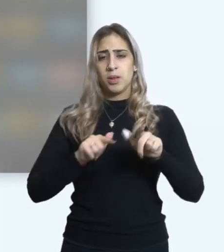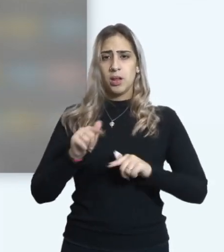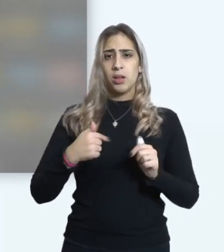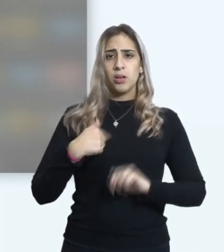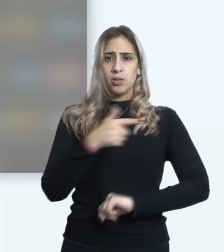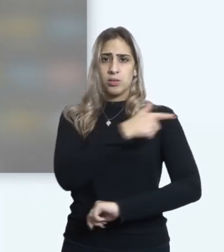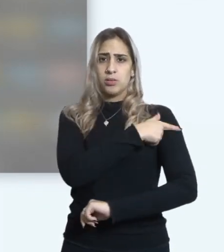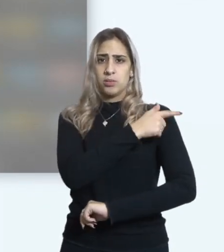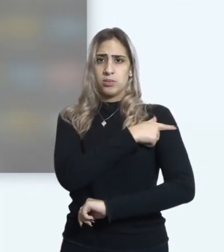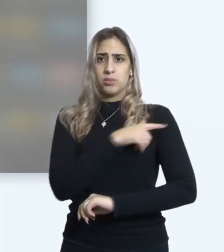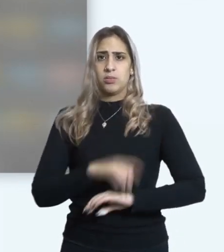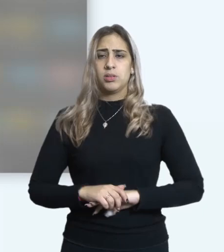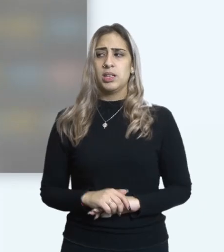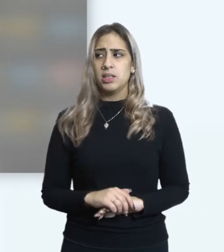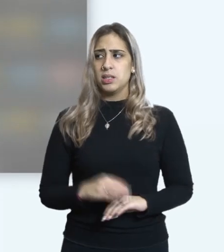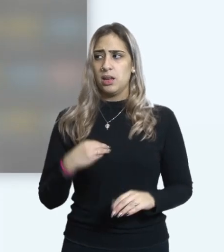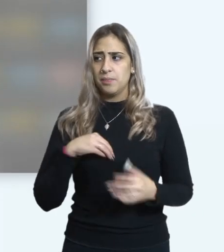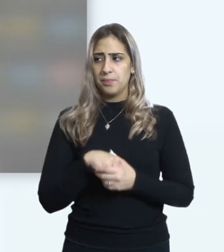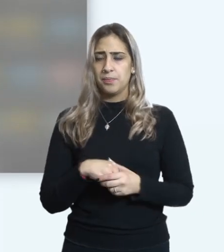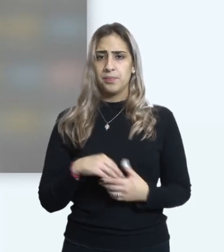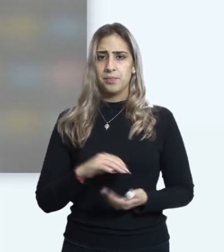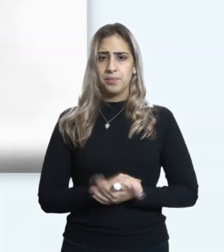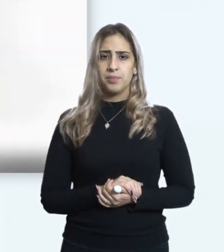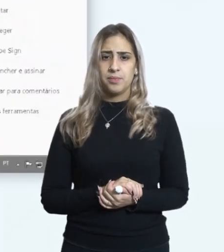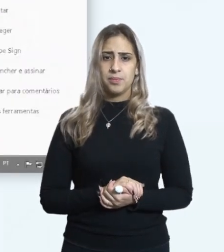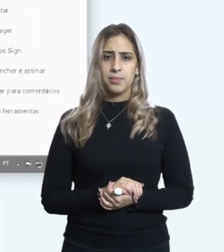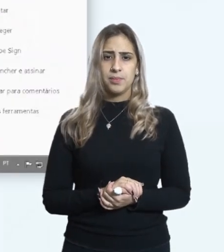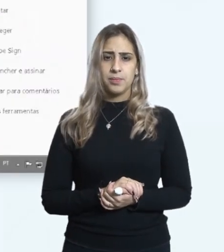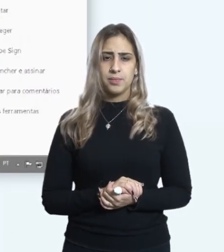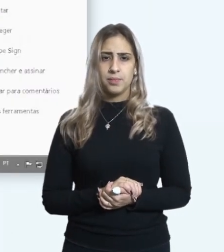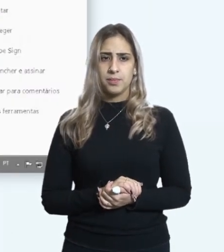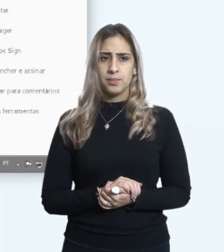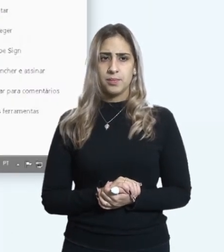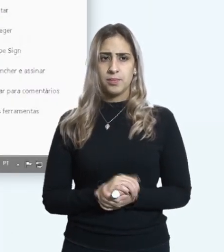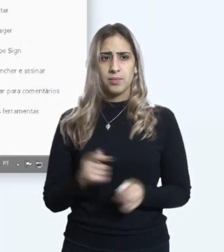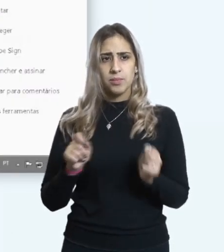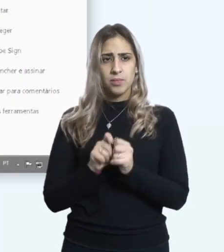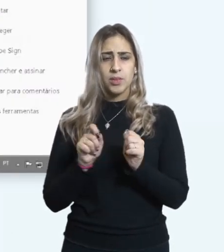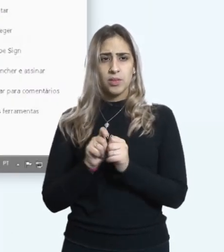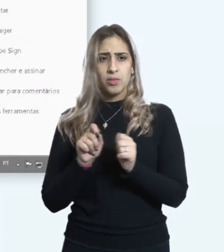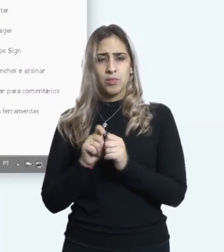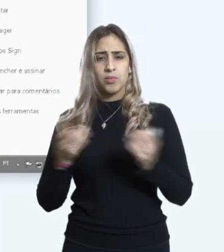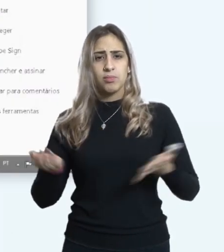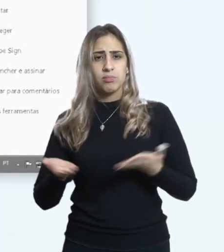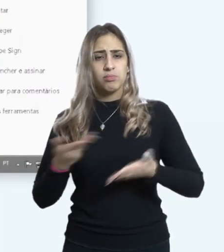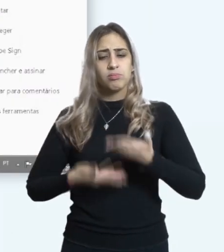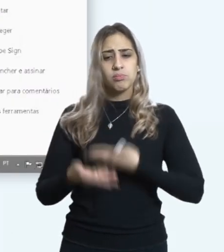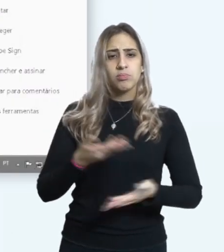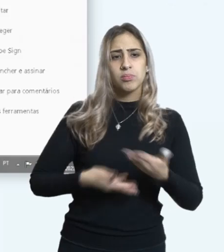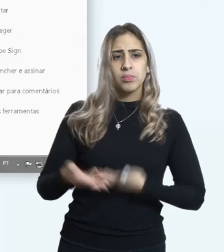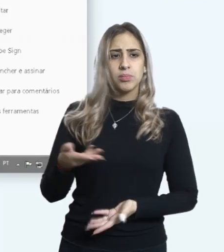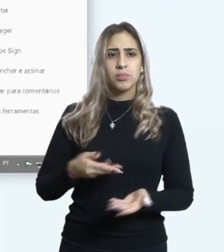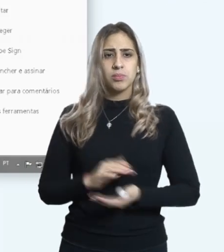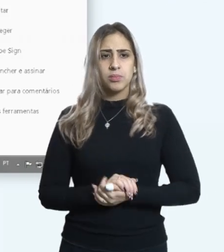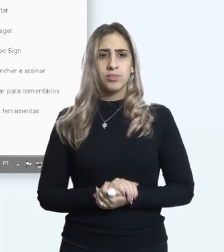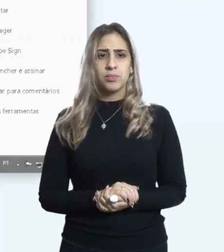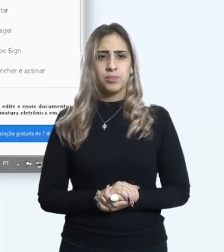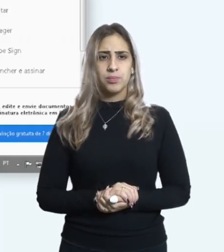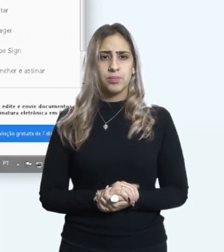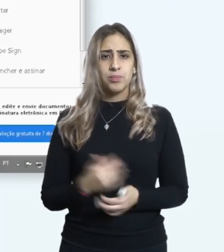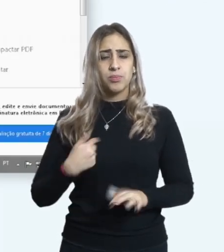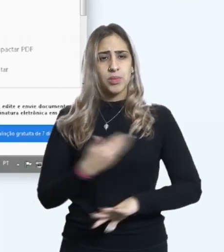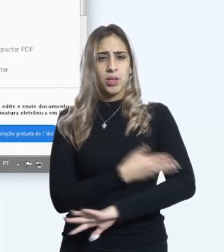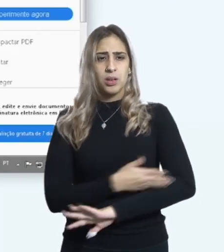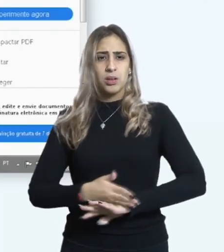Aprender Sempre, volume 3. Vamos abrir o material em PDF e vamos fazer a captura de todas as figuras. Eu costumo